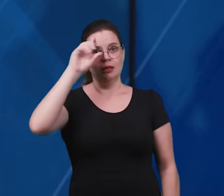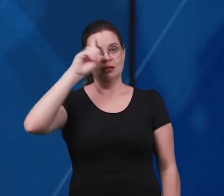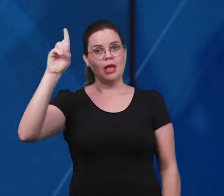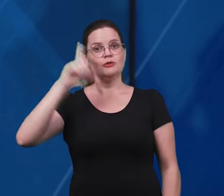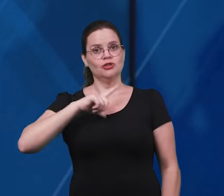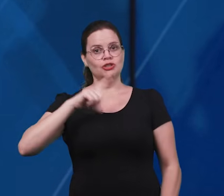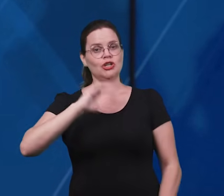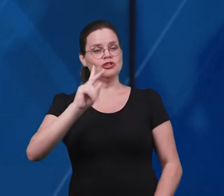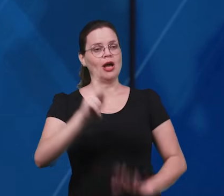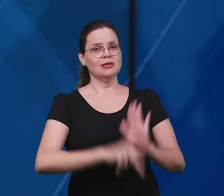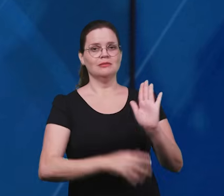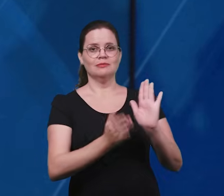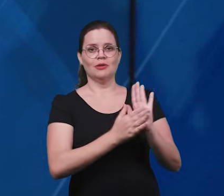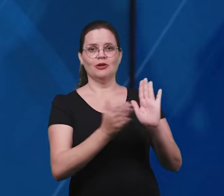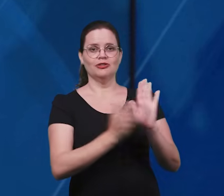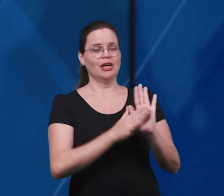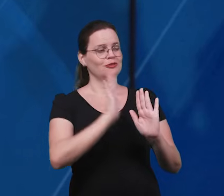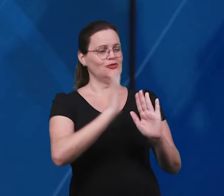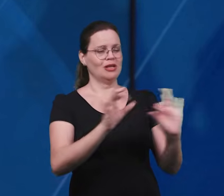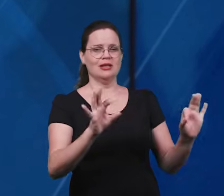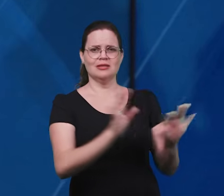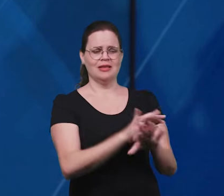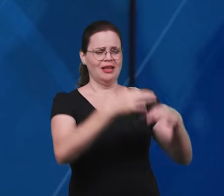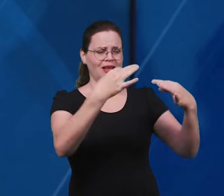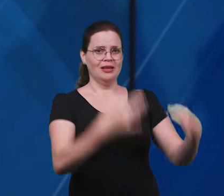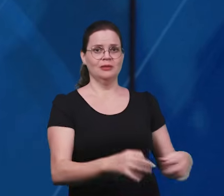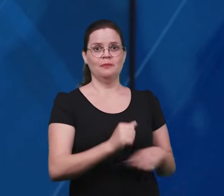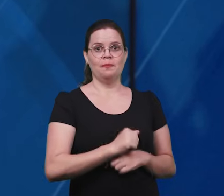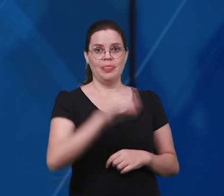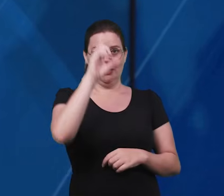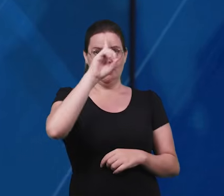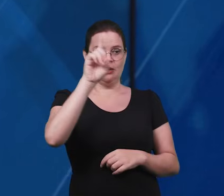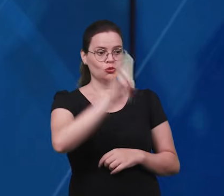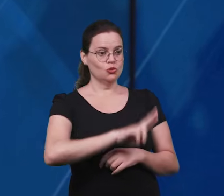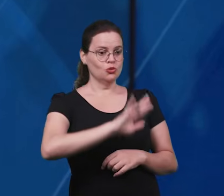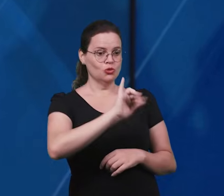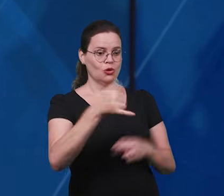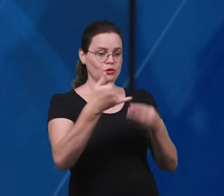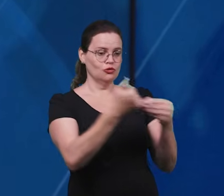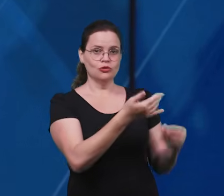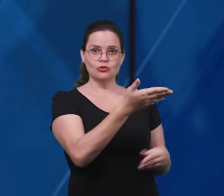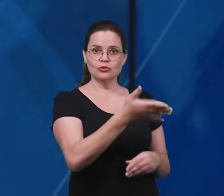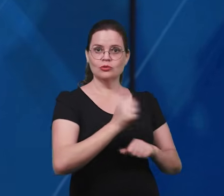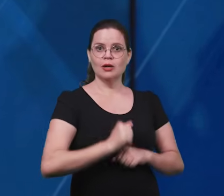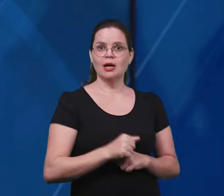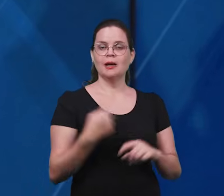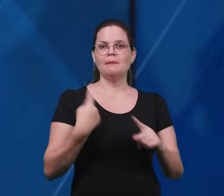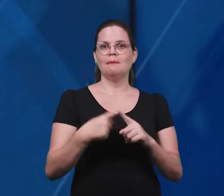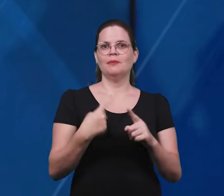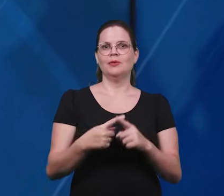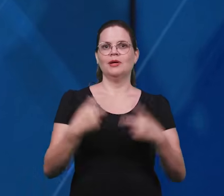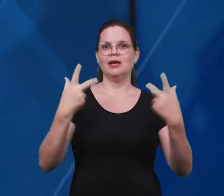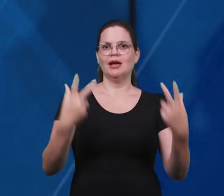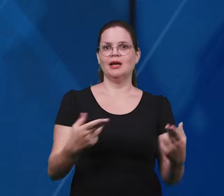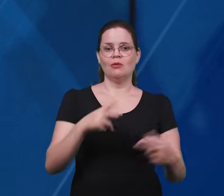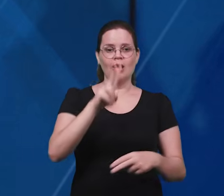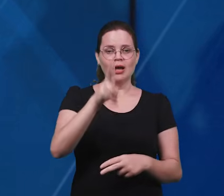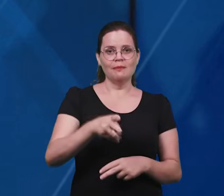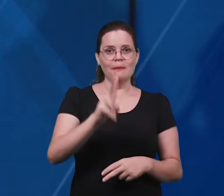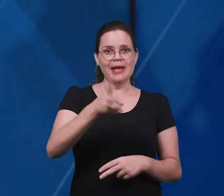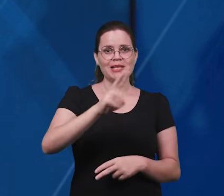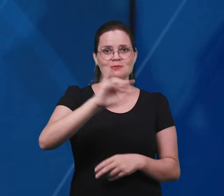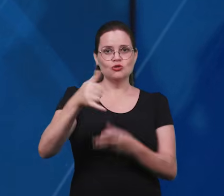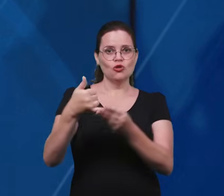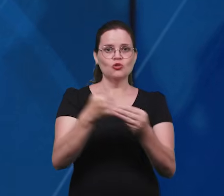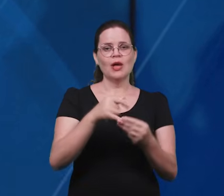de Canaã. Deus usa Josué, o mesmo homem que teve compaixão de Raabe e sua